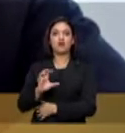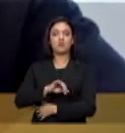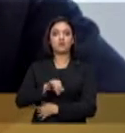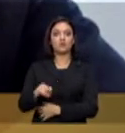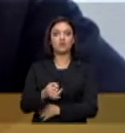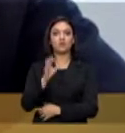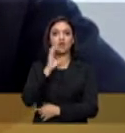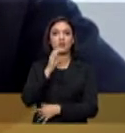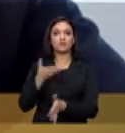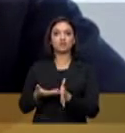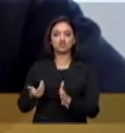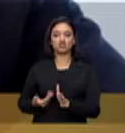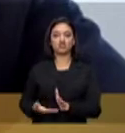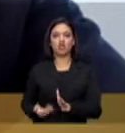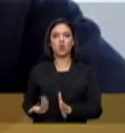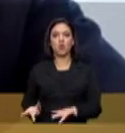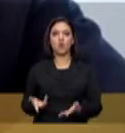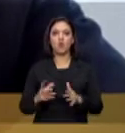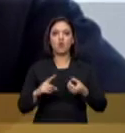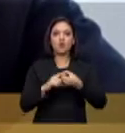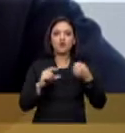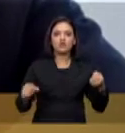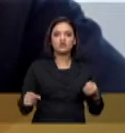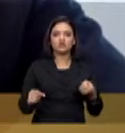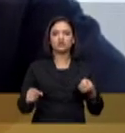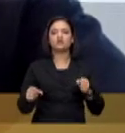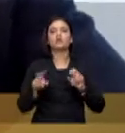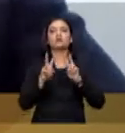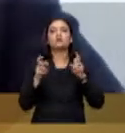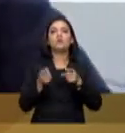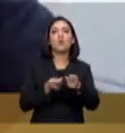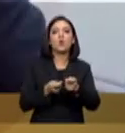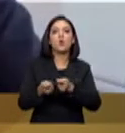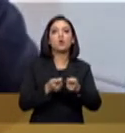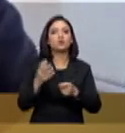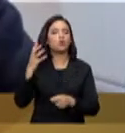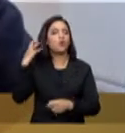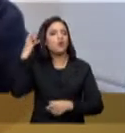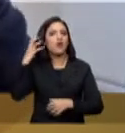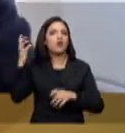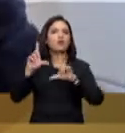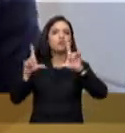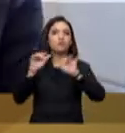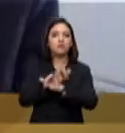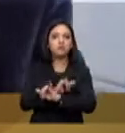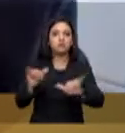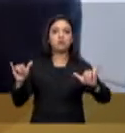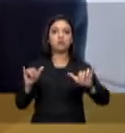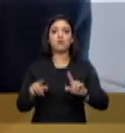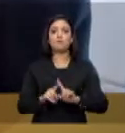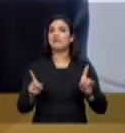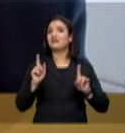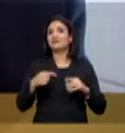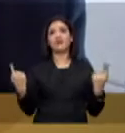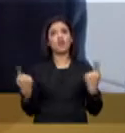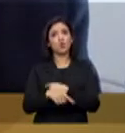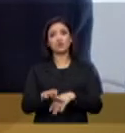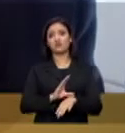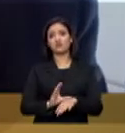os artigos relacionados ao controle da radiodifusão, que por si somente já eram constitucionais, por mais uma